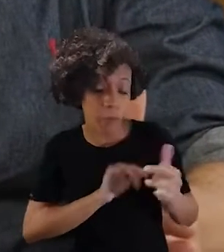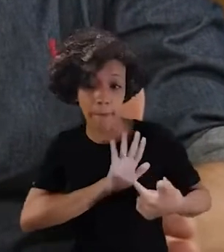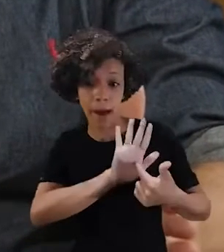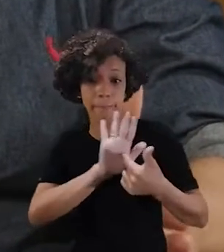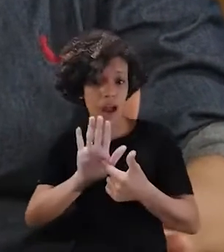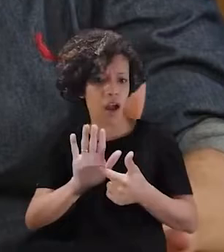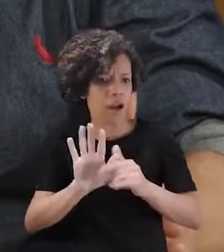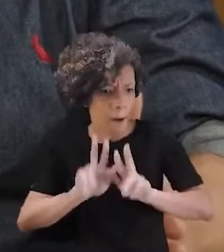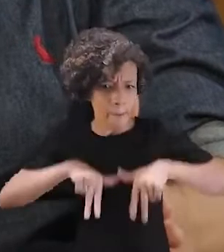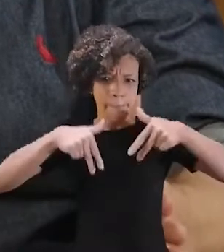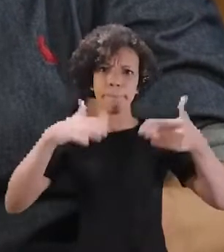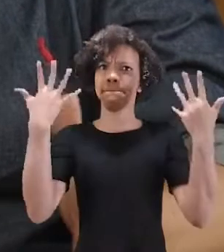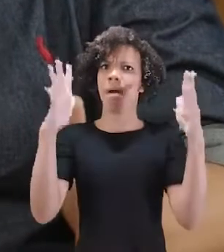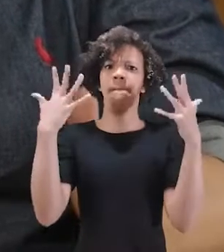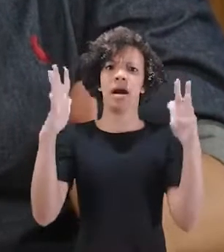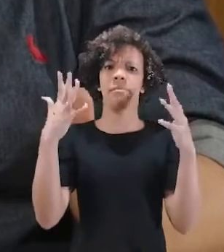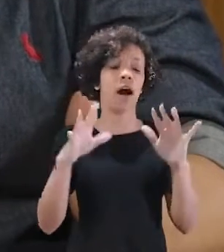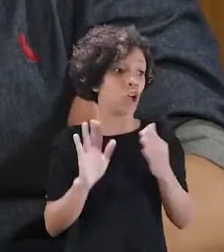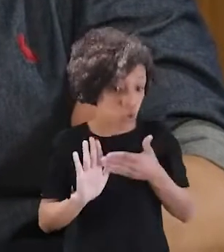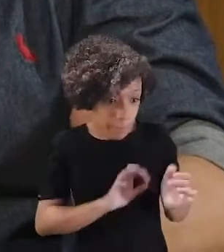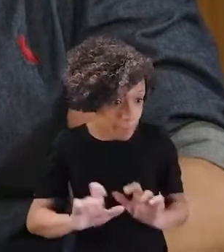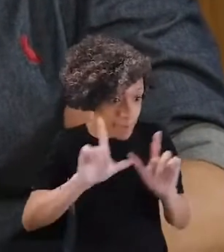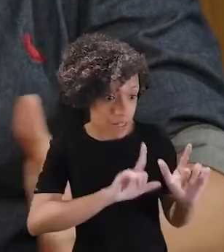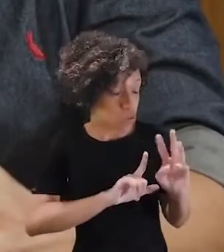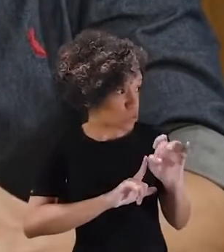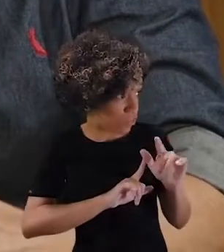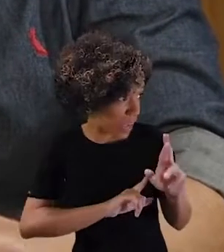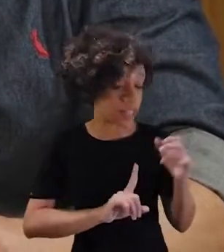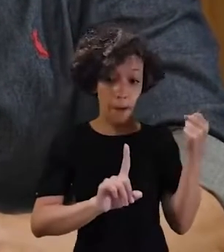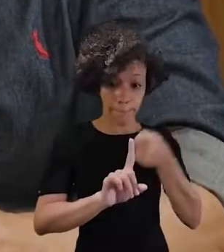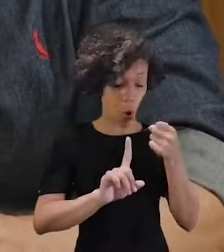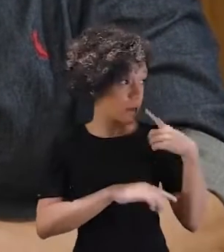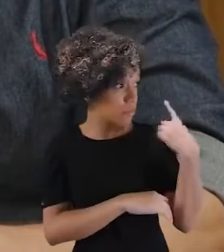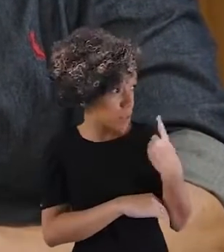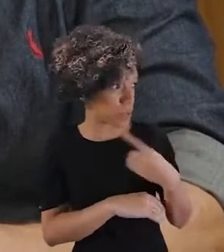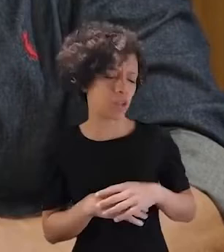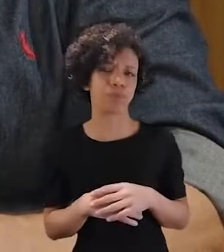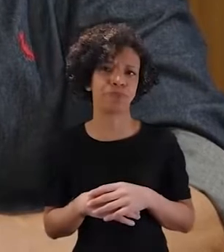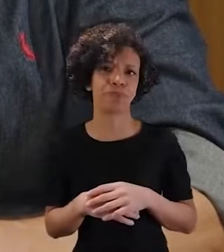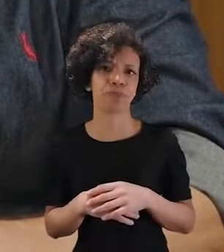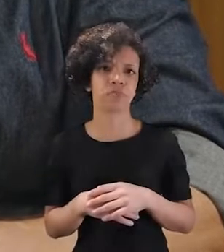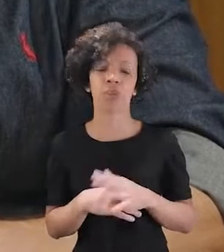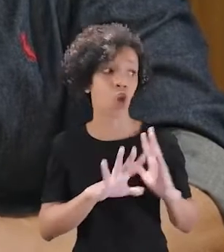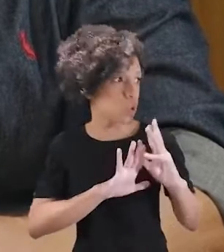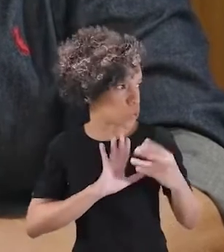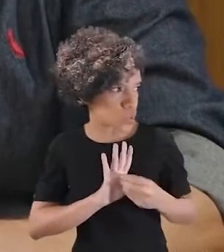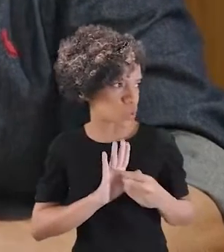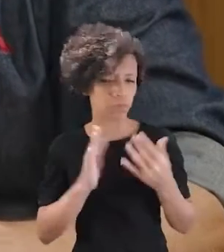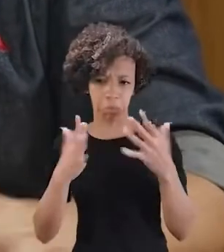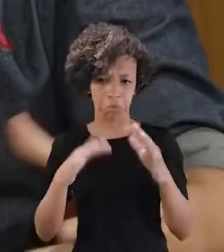exibido sabe as pessoas a fraldinha o Wagner ficou lhe dava porrada adotado na cena do da Tortura